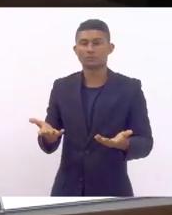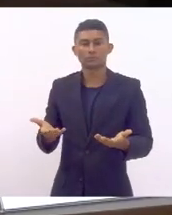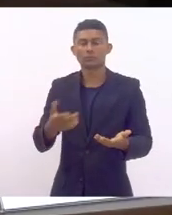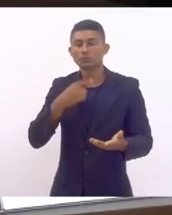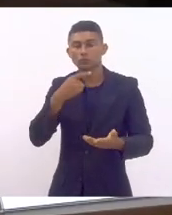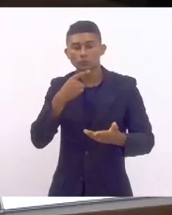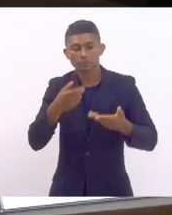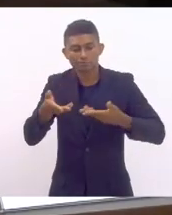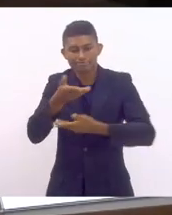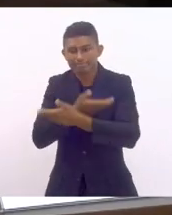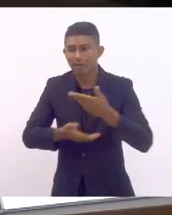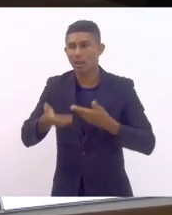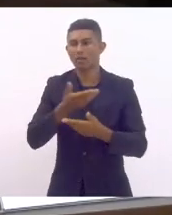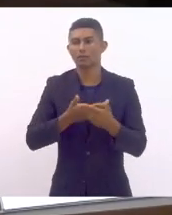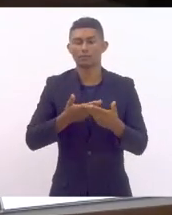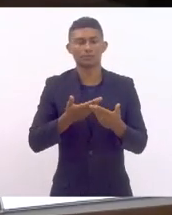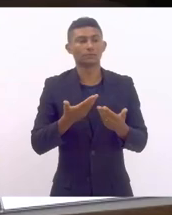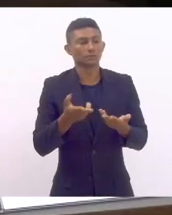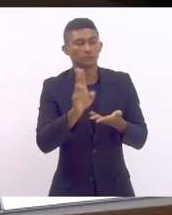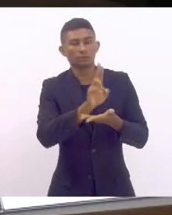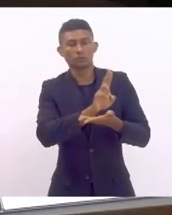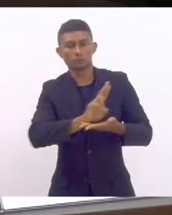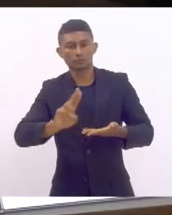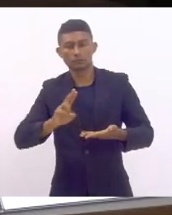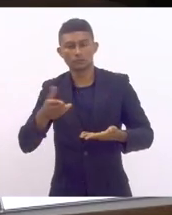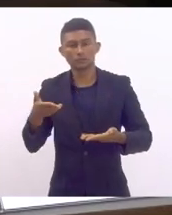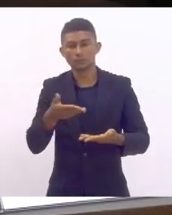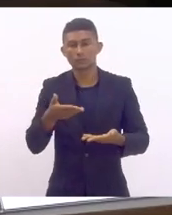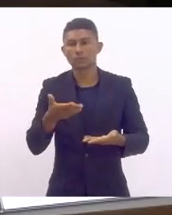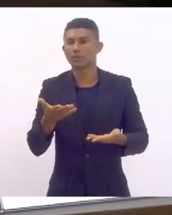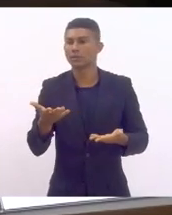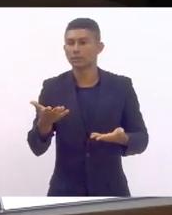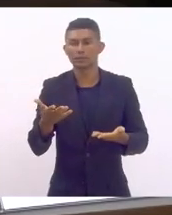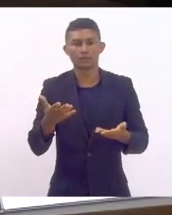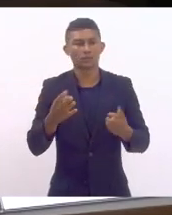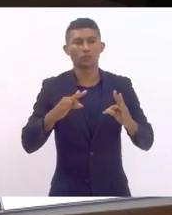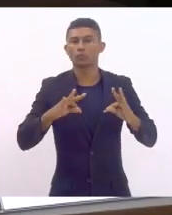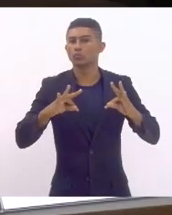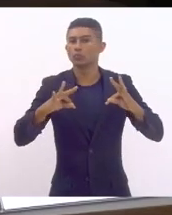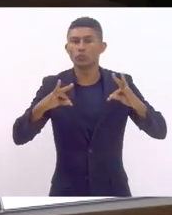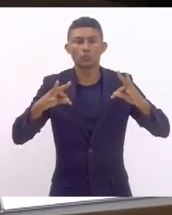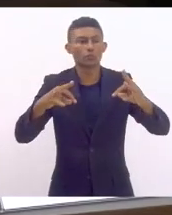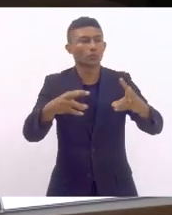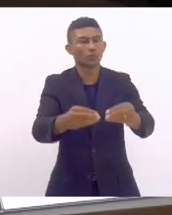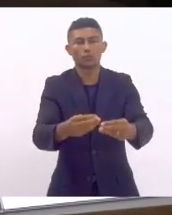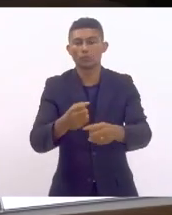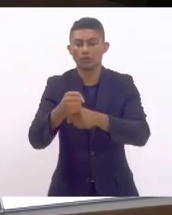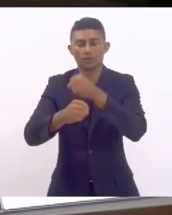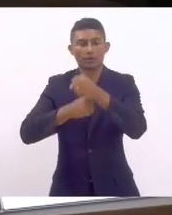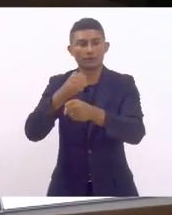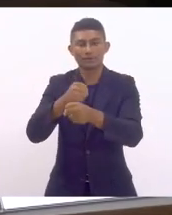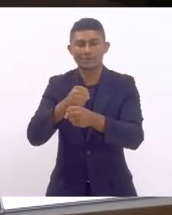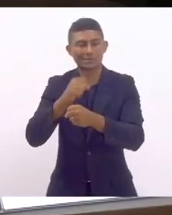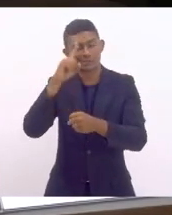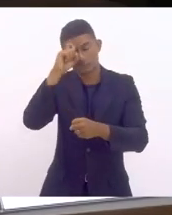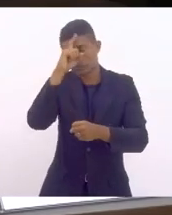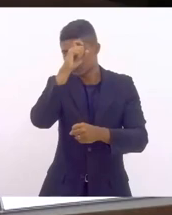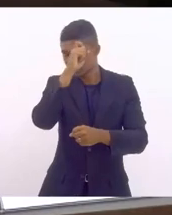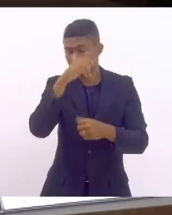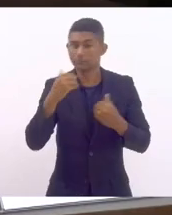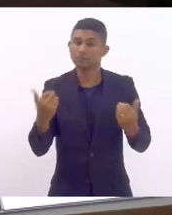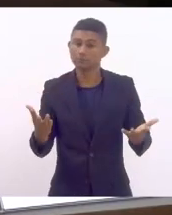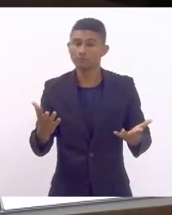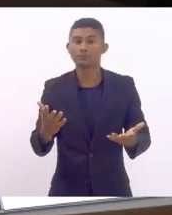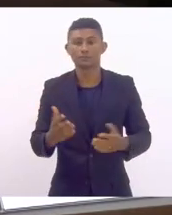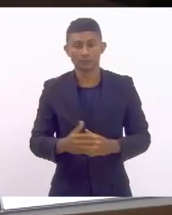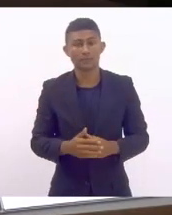eu não posso levar a universidade a uma inviabilidade total no ano que vem então é possível que a gente